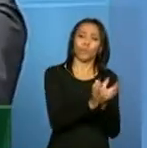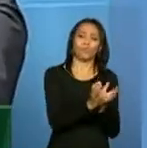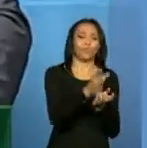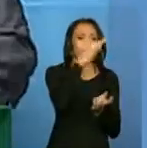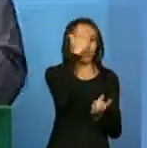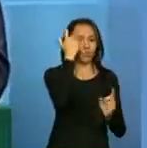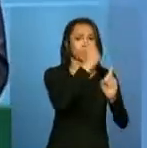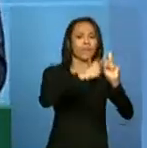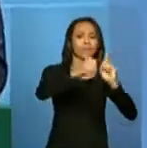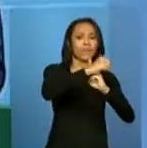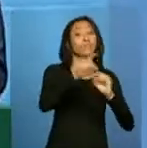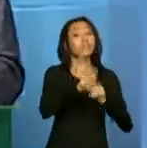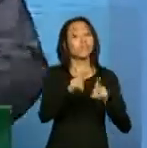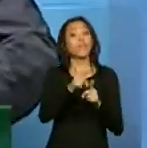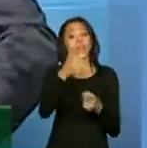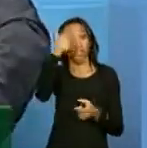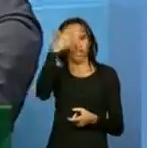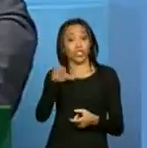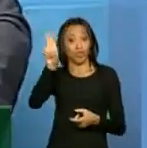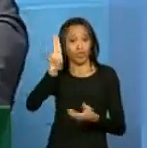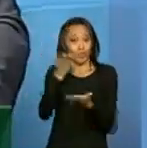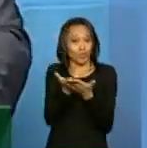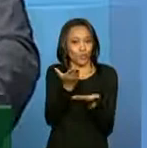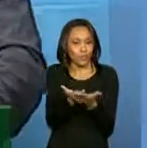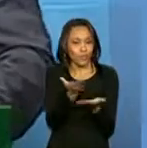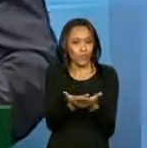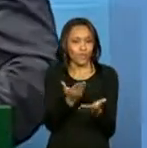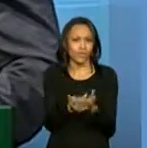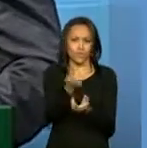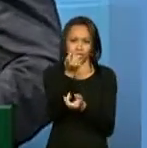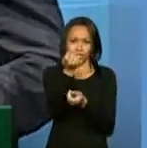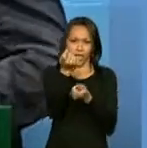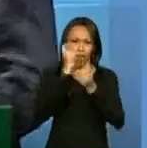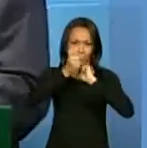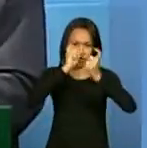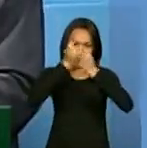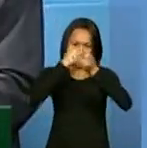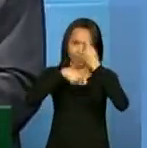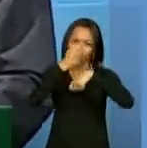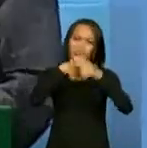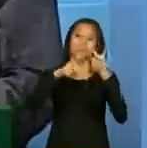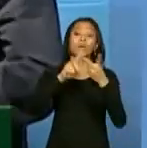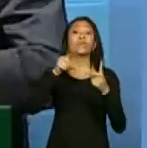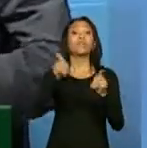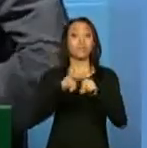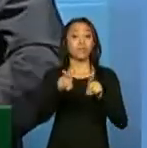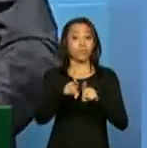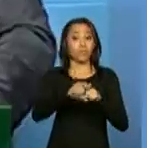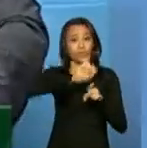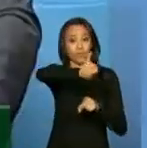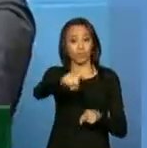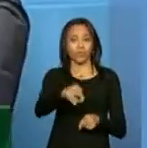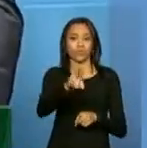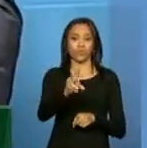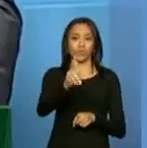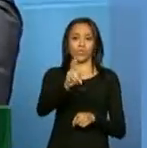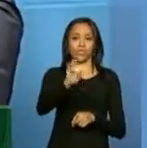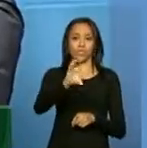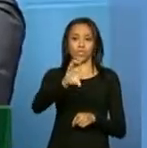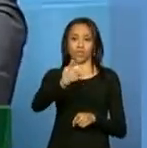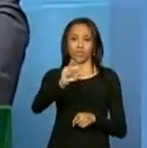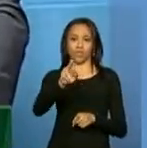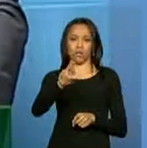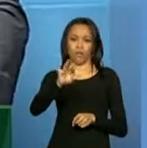conosco temos acadêmicos, administradores, pessoas do sistema judiciário, também especialistas de uma série de áreas.